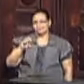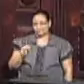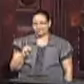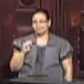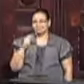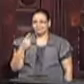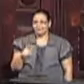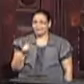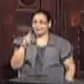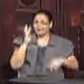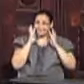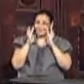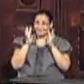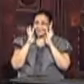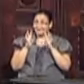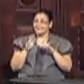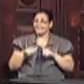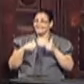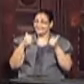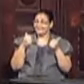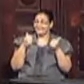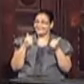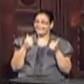se o senhor prestar atenção vai ser melhor,